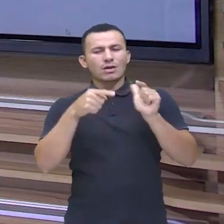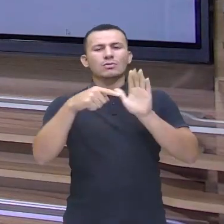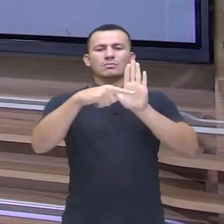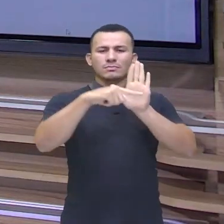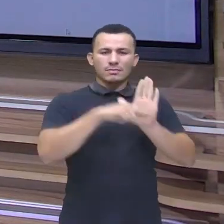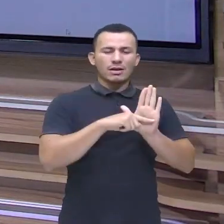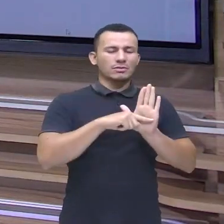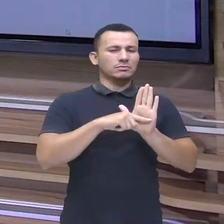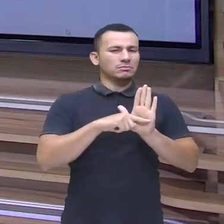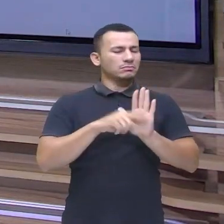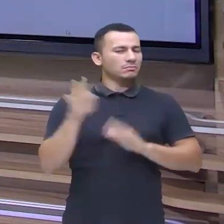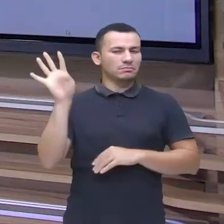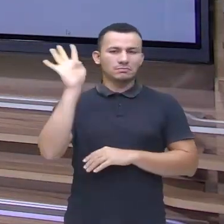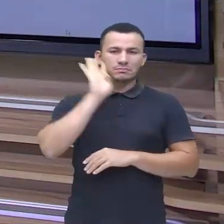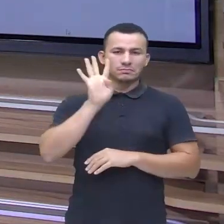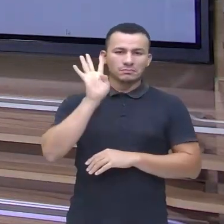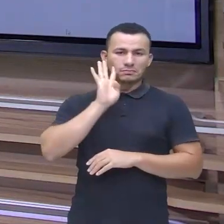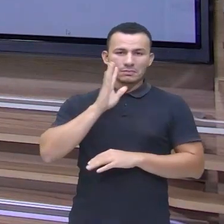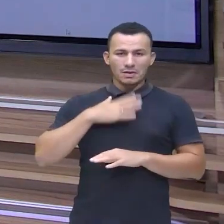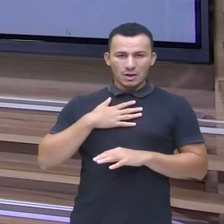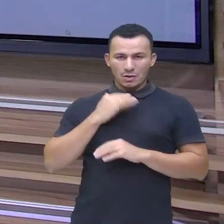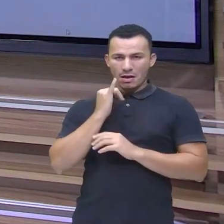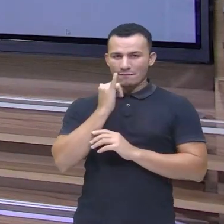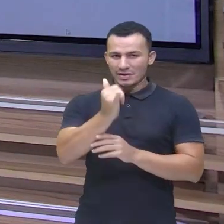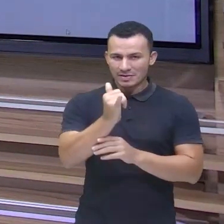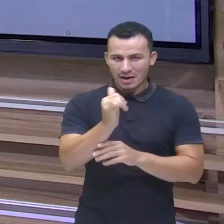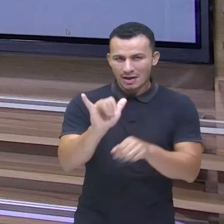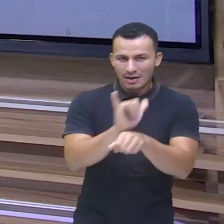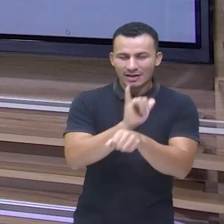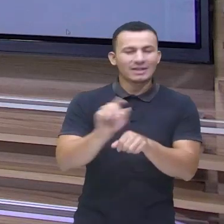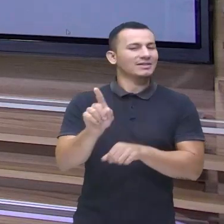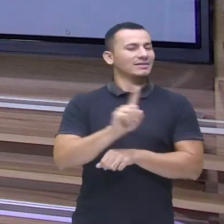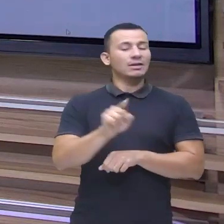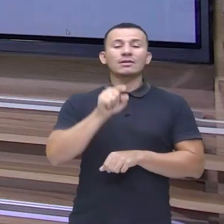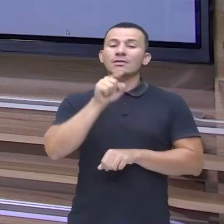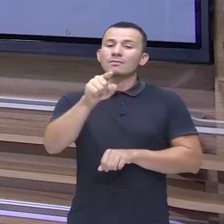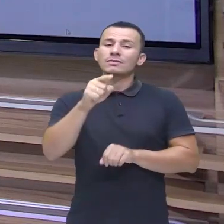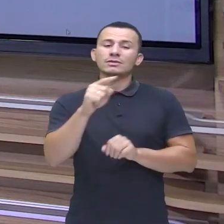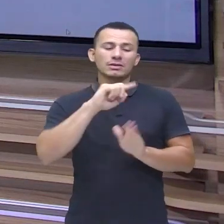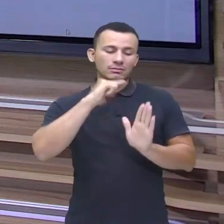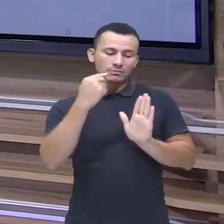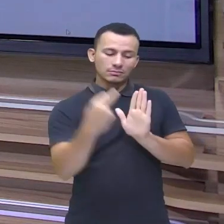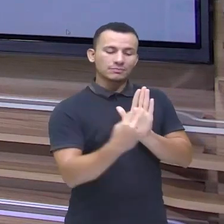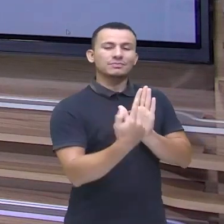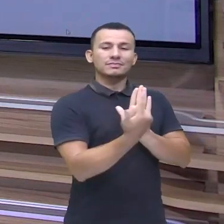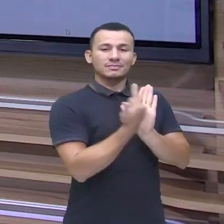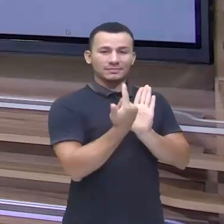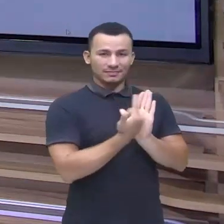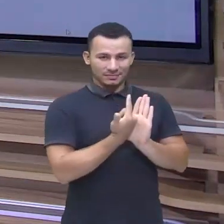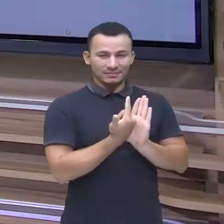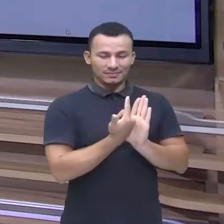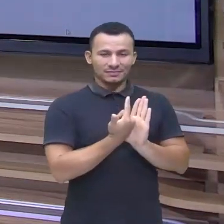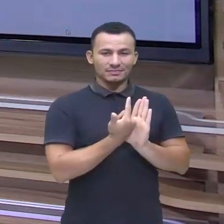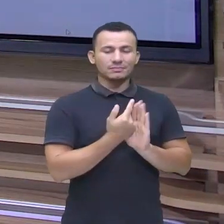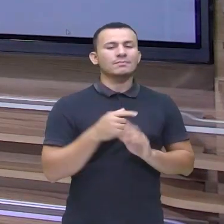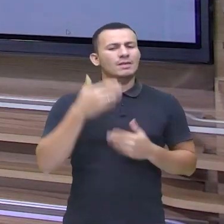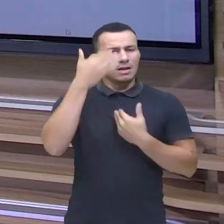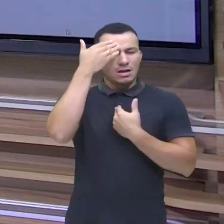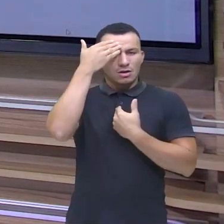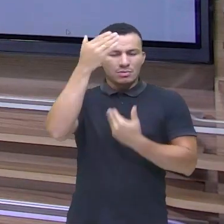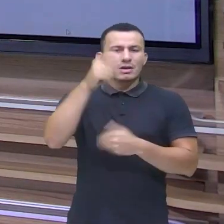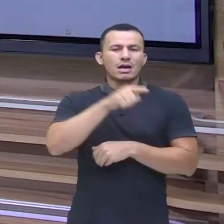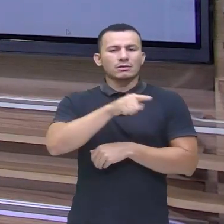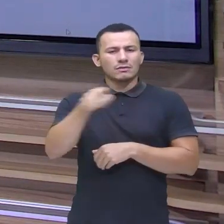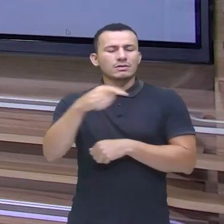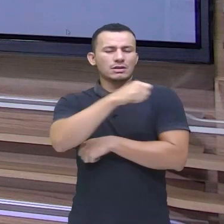muito especial. Eu não vou dizer para você como, então eu quero que você olhe o livro, tá certo? Eu quero agradecer sua